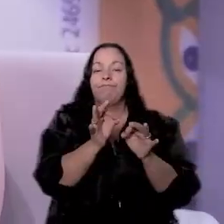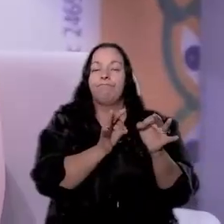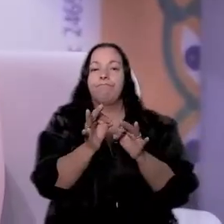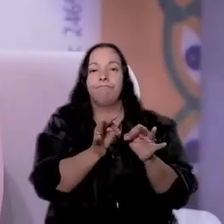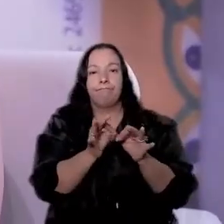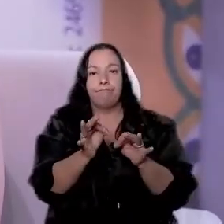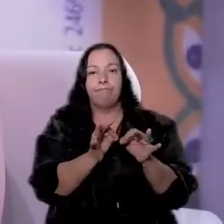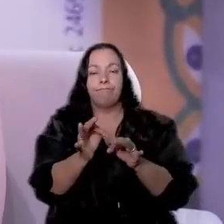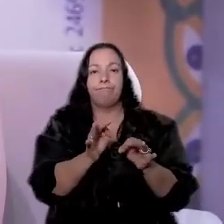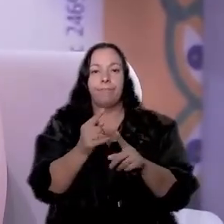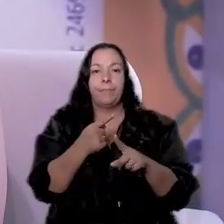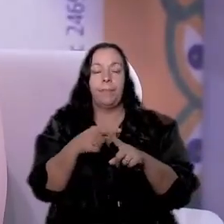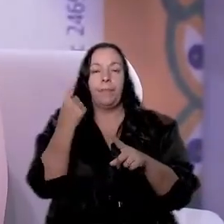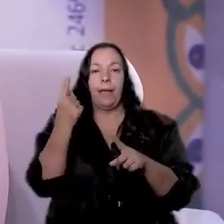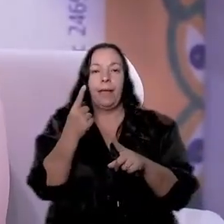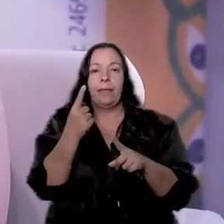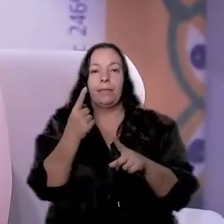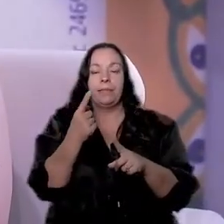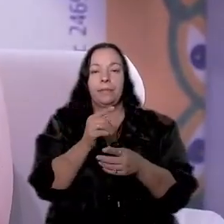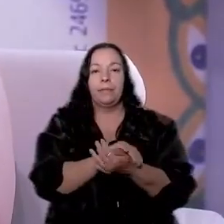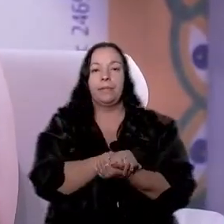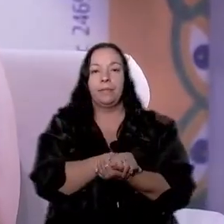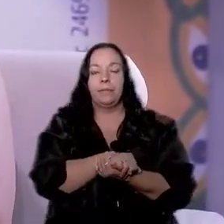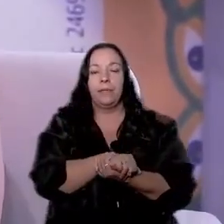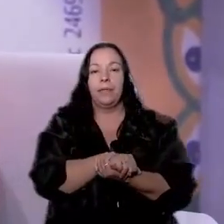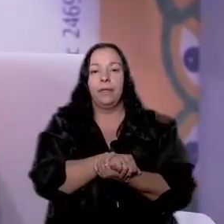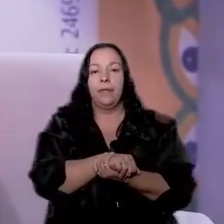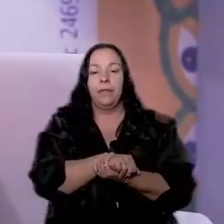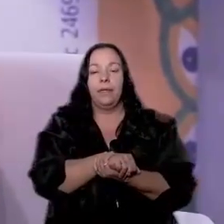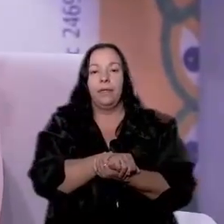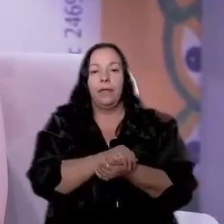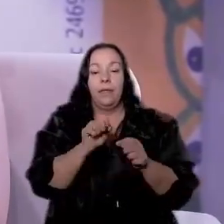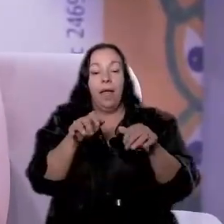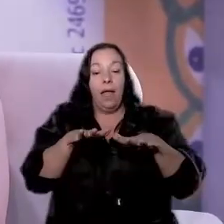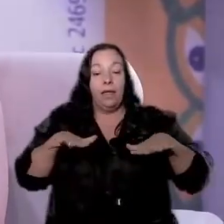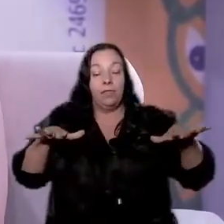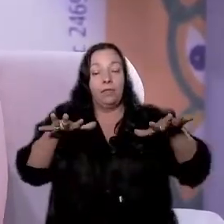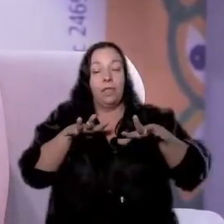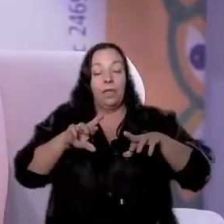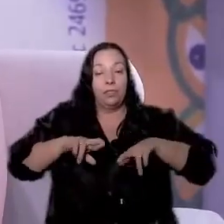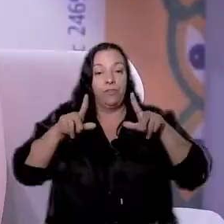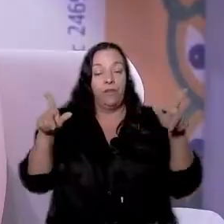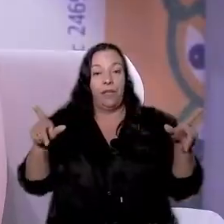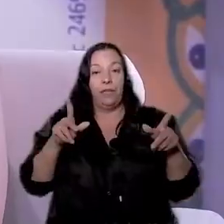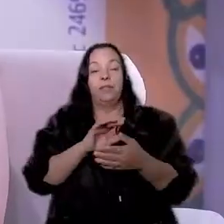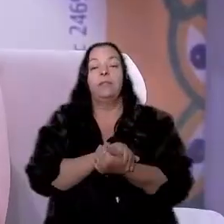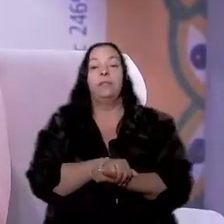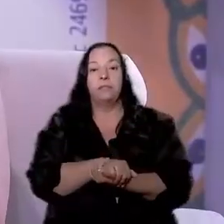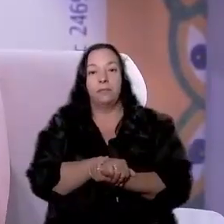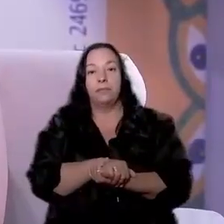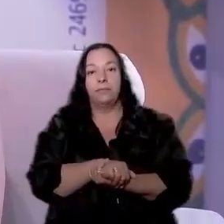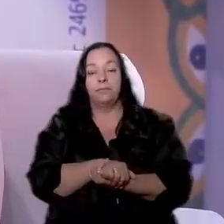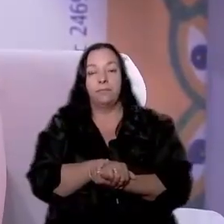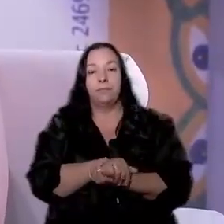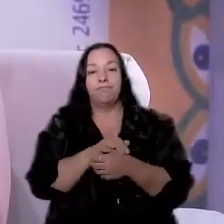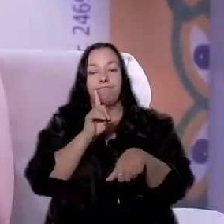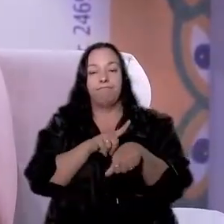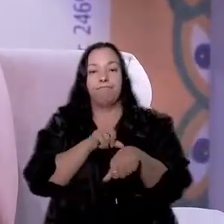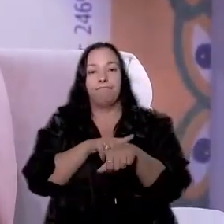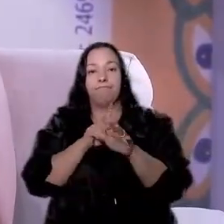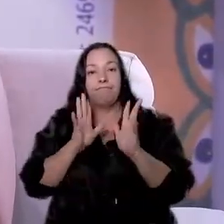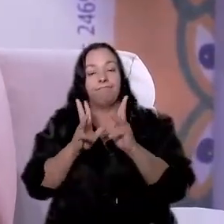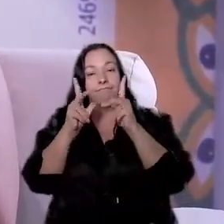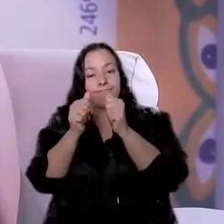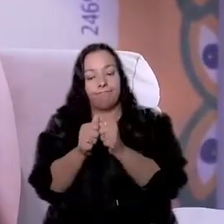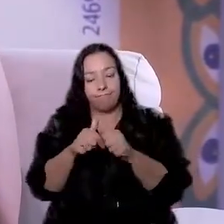organizações mais sustentáveis. Mas eu sei que são cenários muito diversos. E, nesse tempo todo que eu,